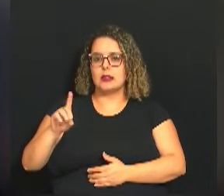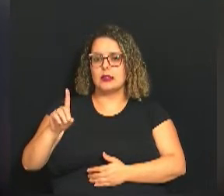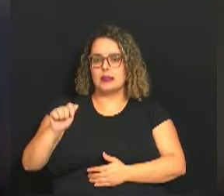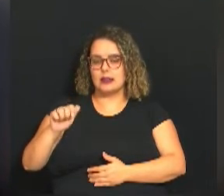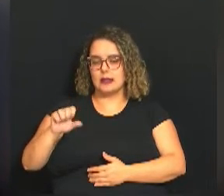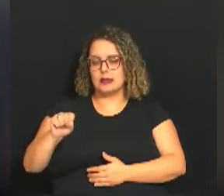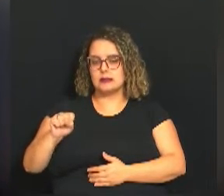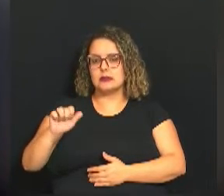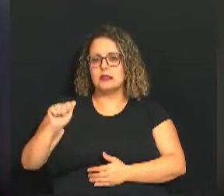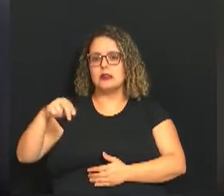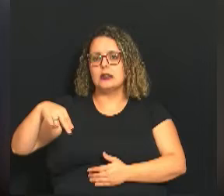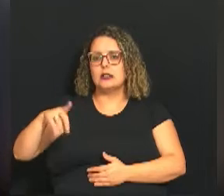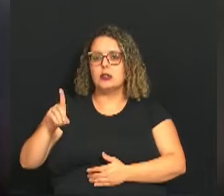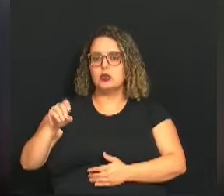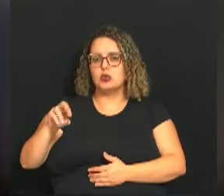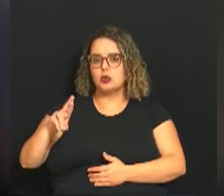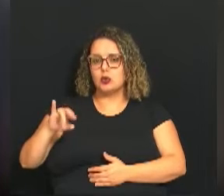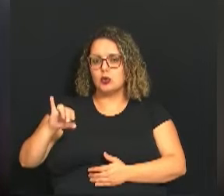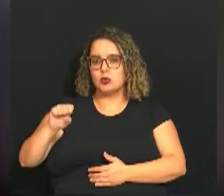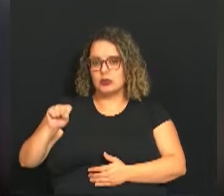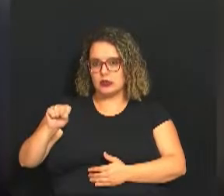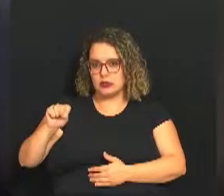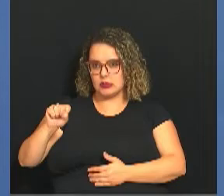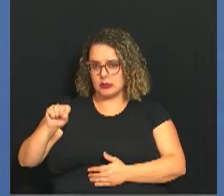que toda a população fica contemplada.